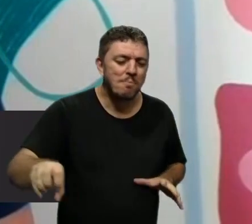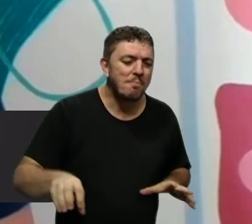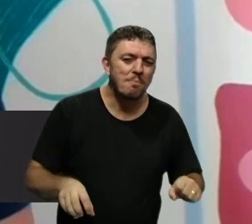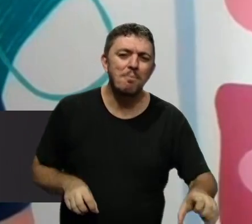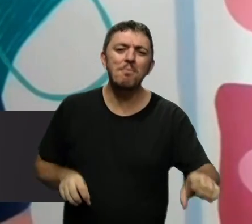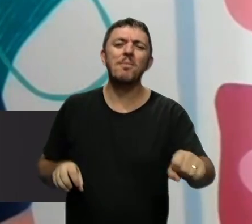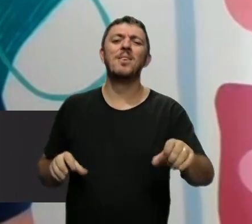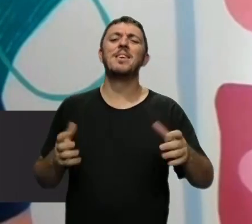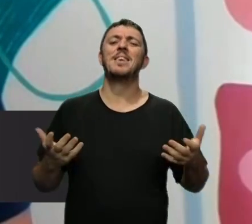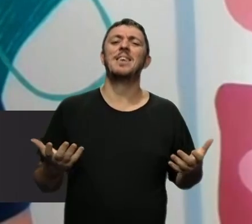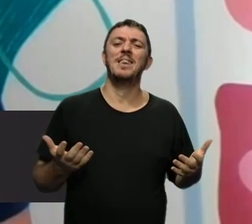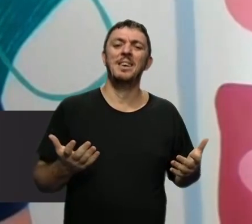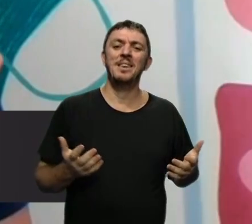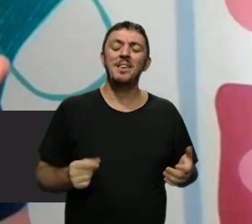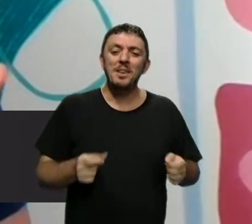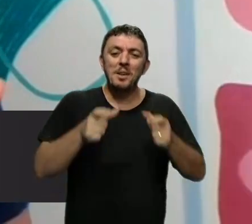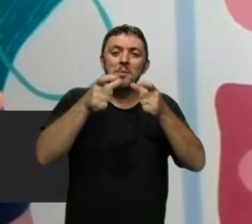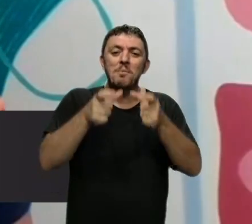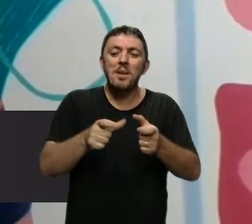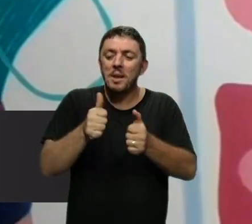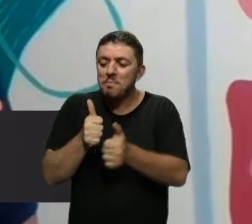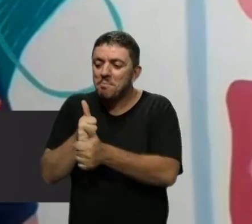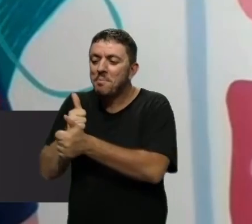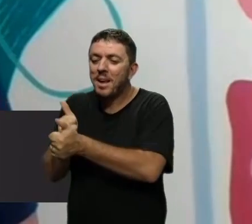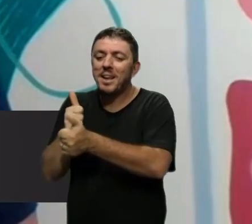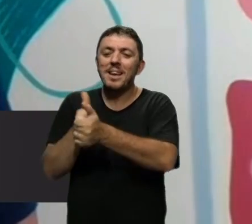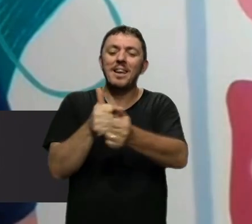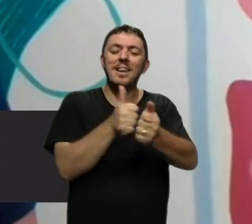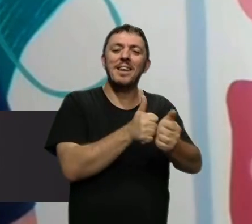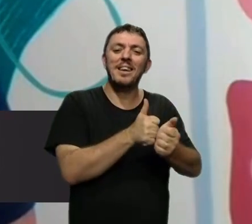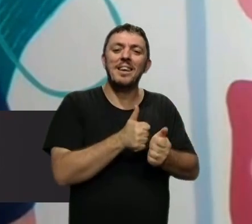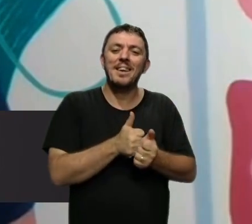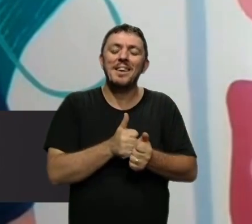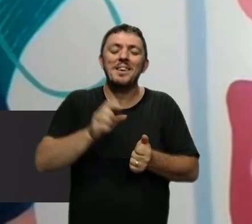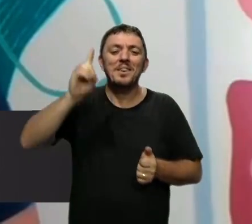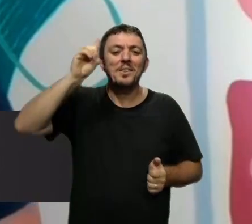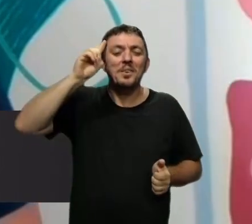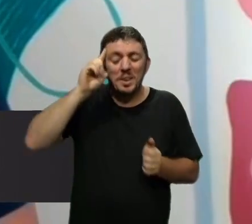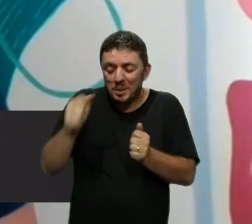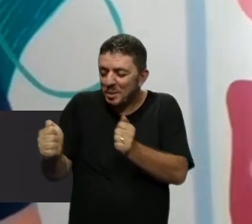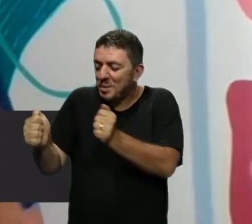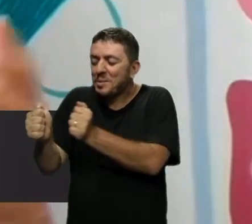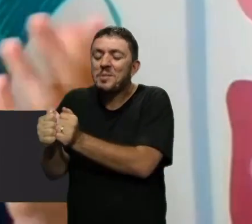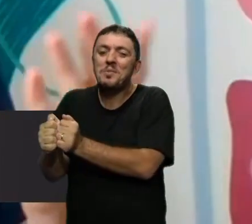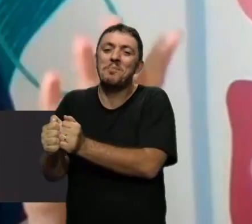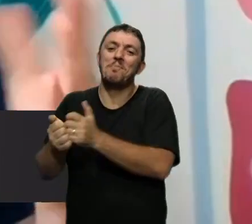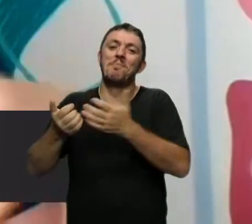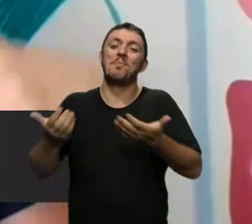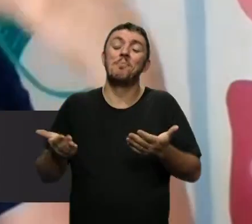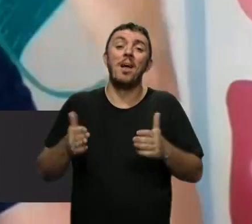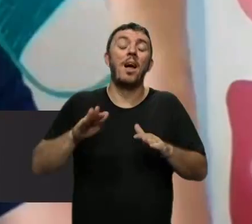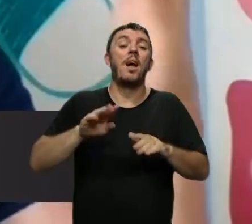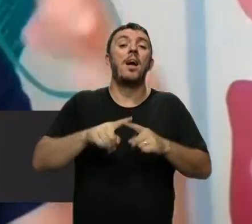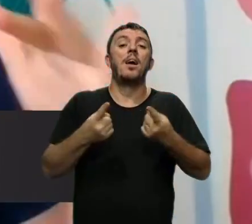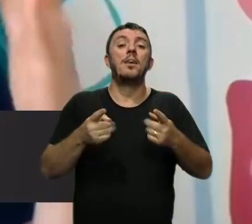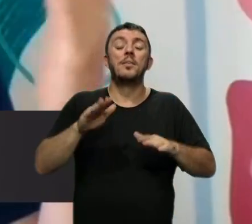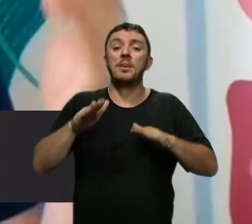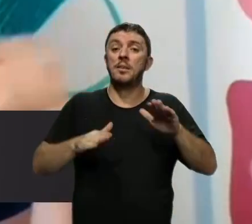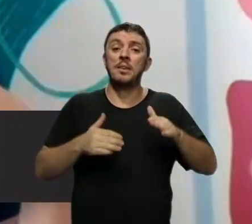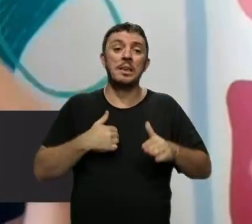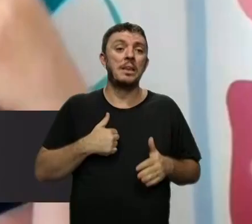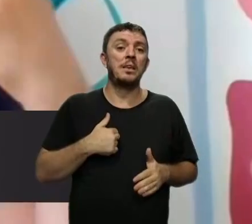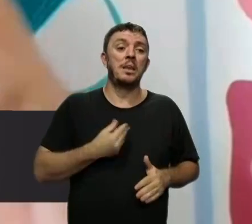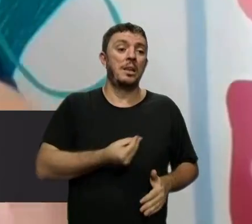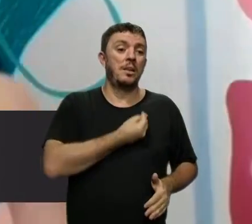que é perto de vocês, que está todo dia do lado de vocês, e muitas vezes a gente na